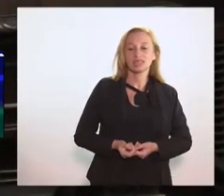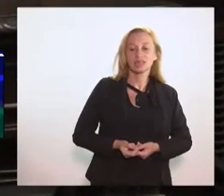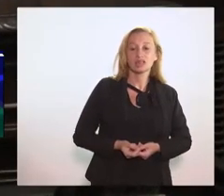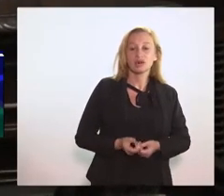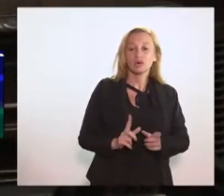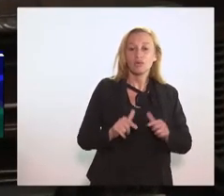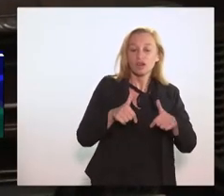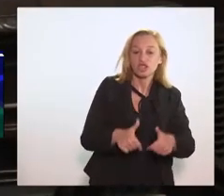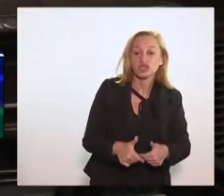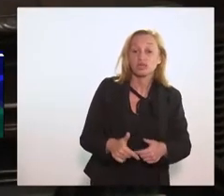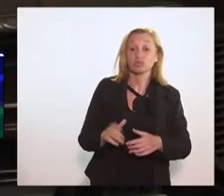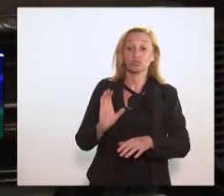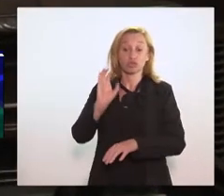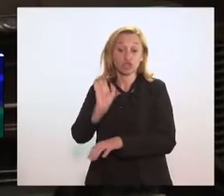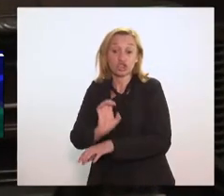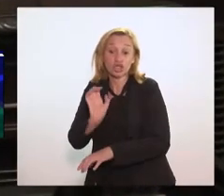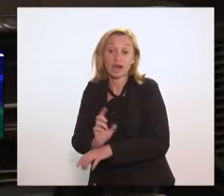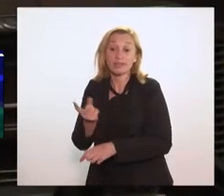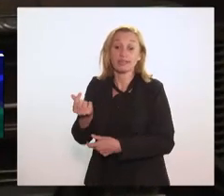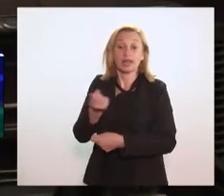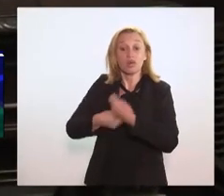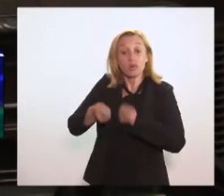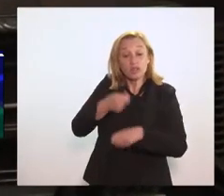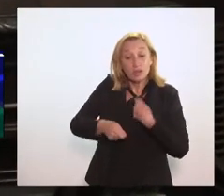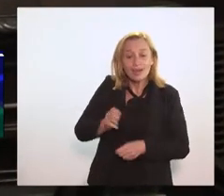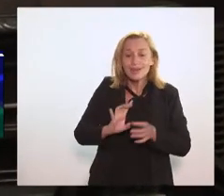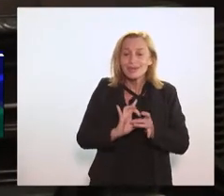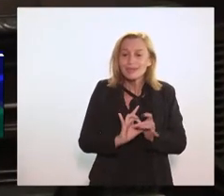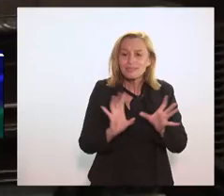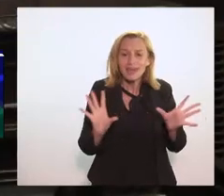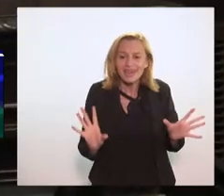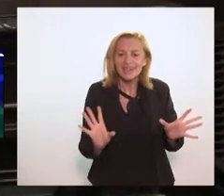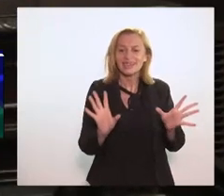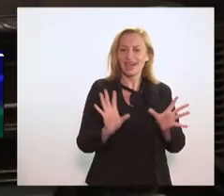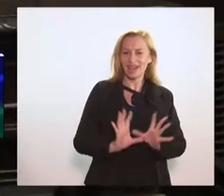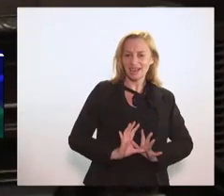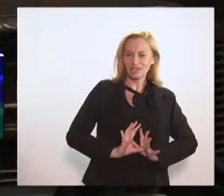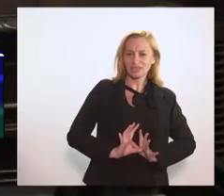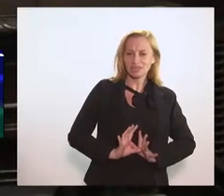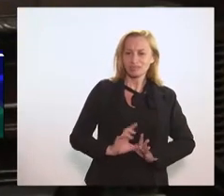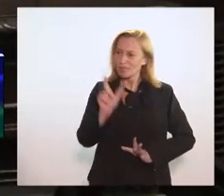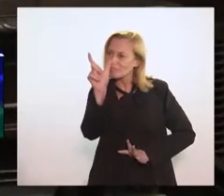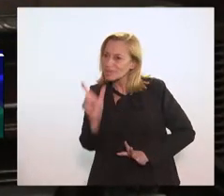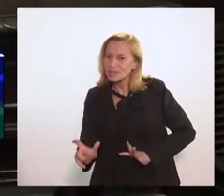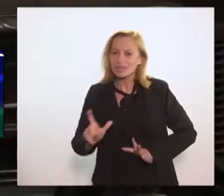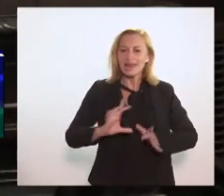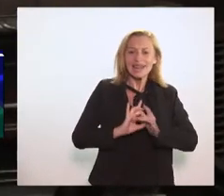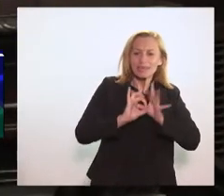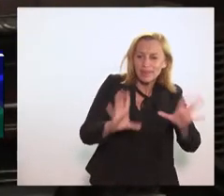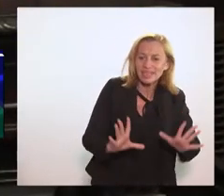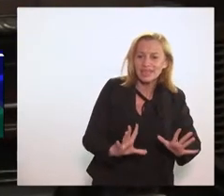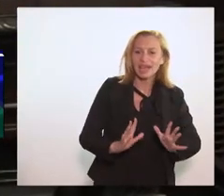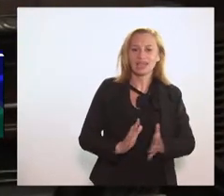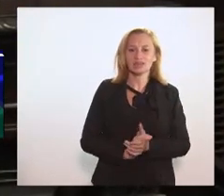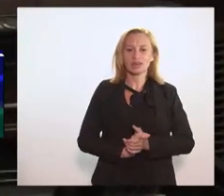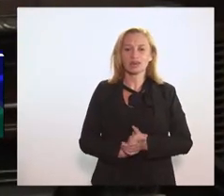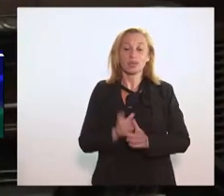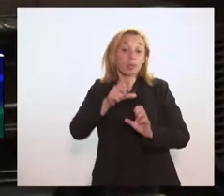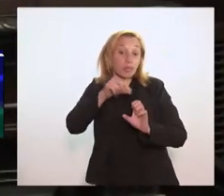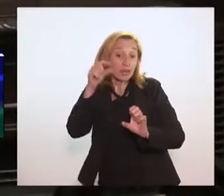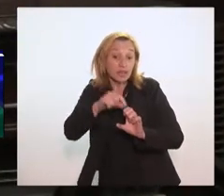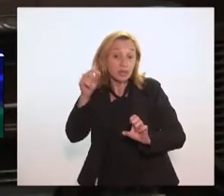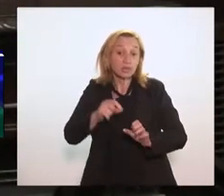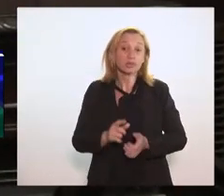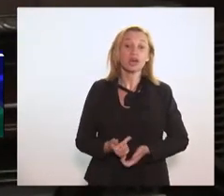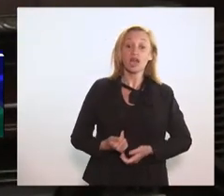do Estado na economia, à maior liberação, liberdade para o indivíduo, liberdade para o empreendedor, eu